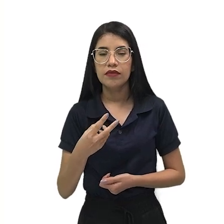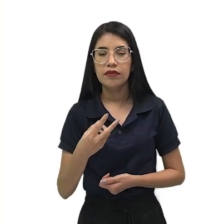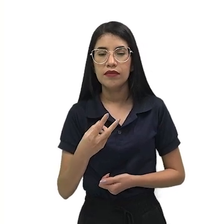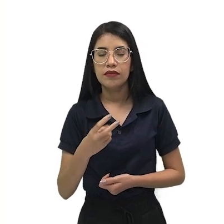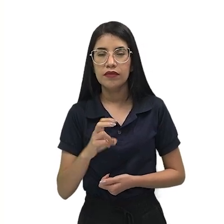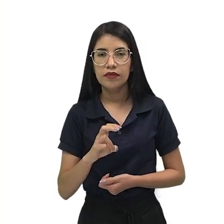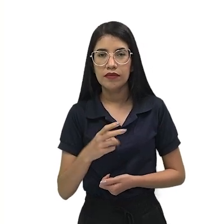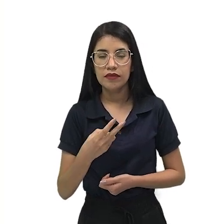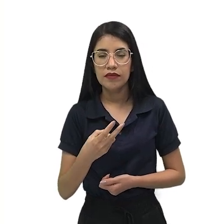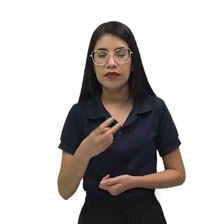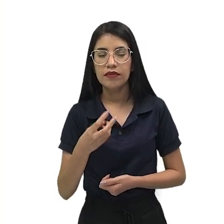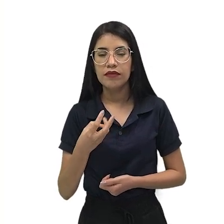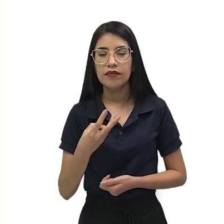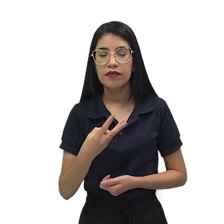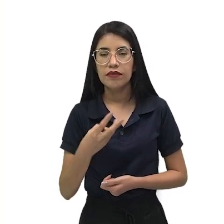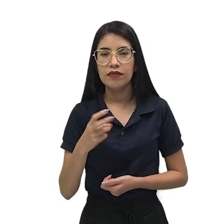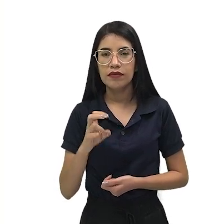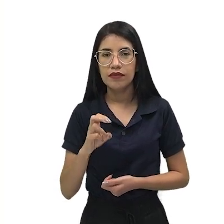352